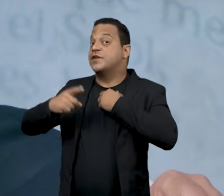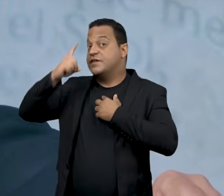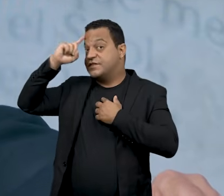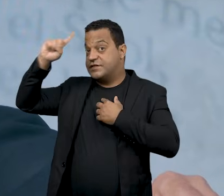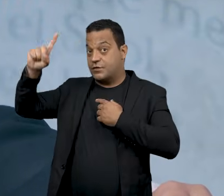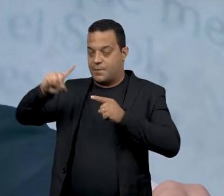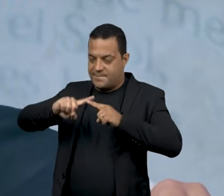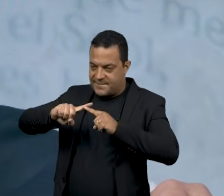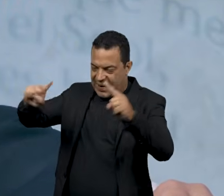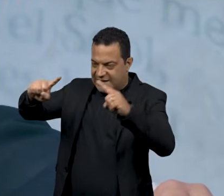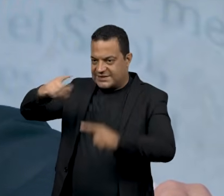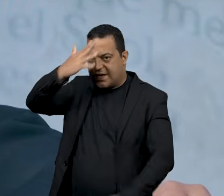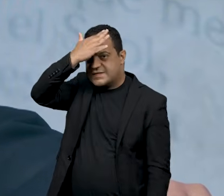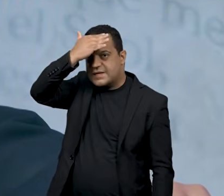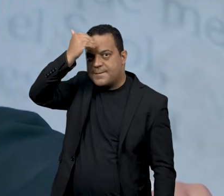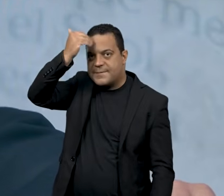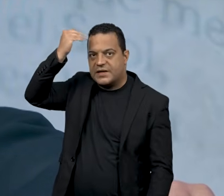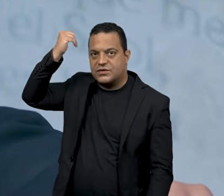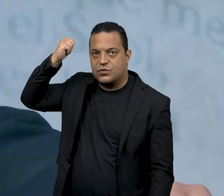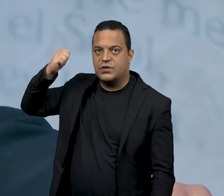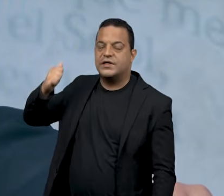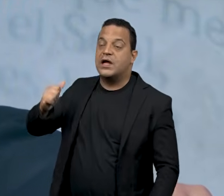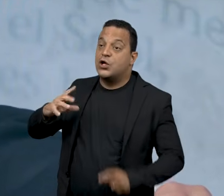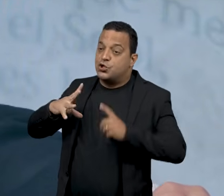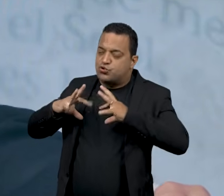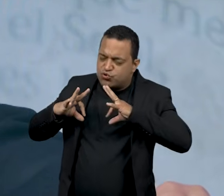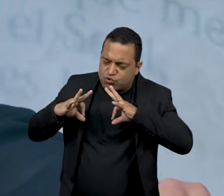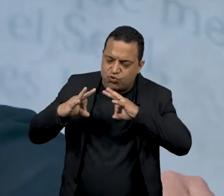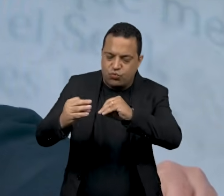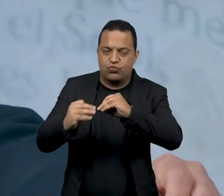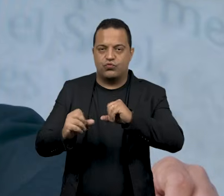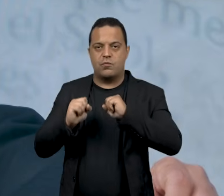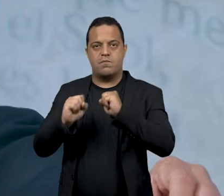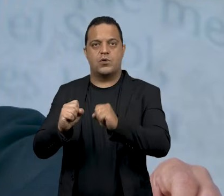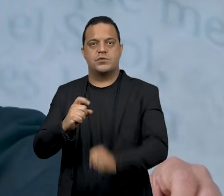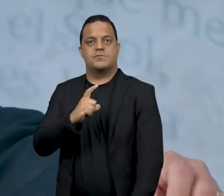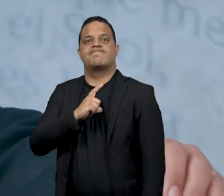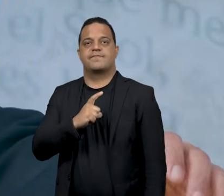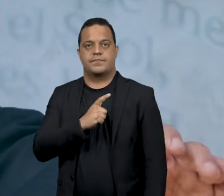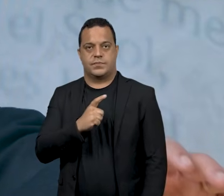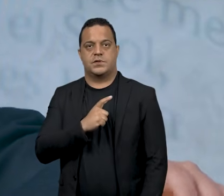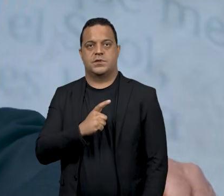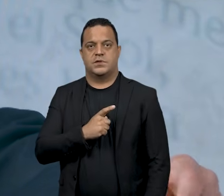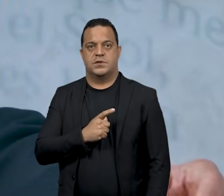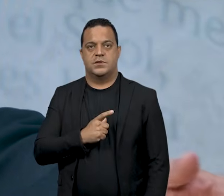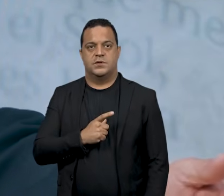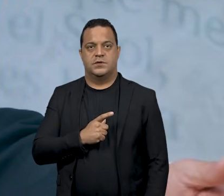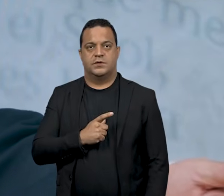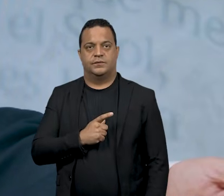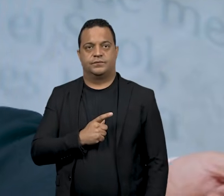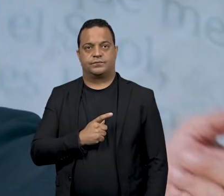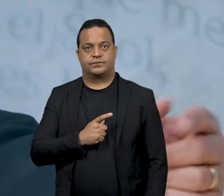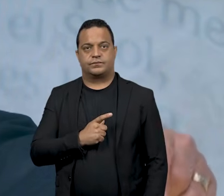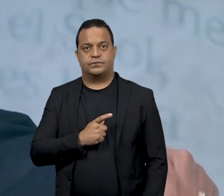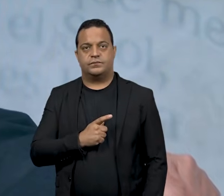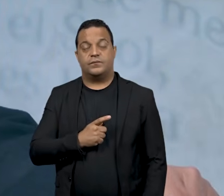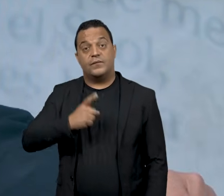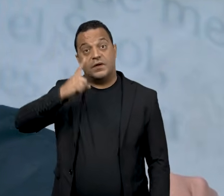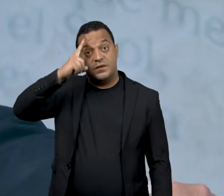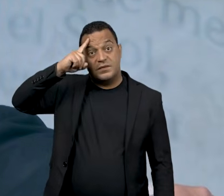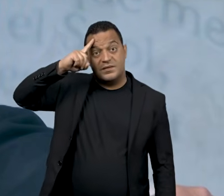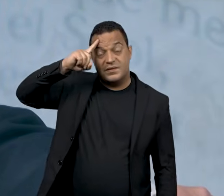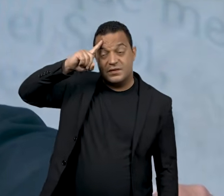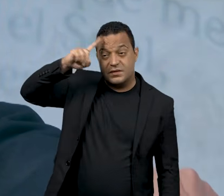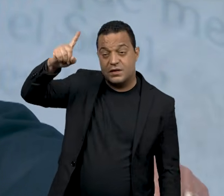a sabedoria está aqui garantido que ele dá a todos. Todos os que pedirem, receberão. Ele dá liberalmente, não lança